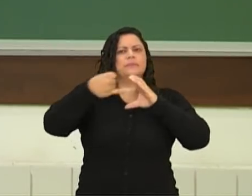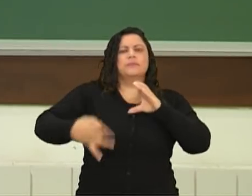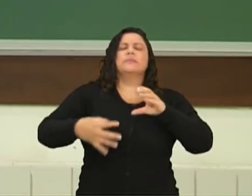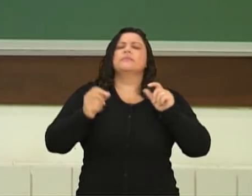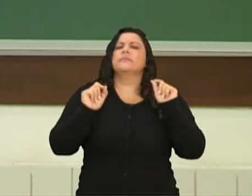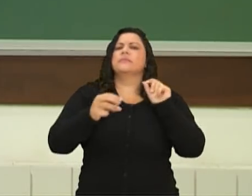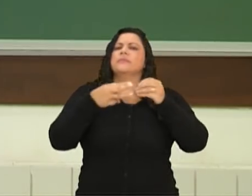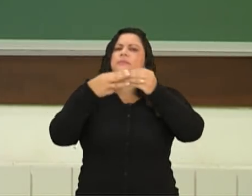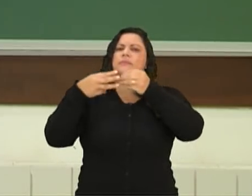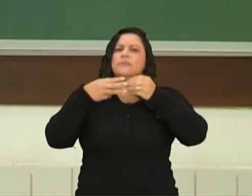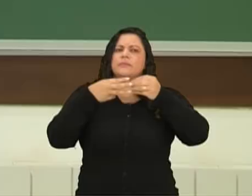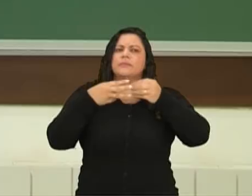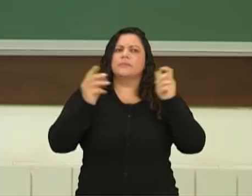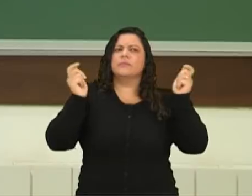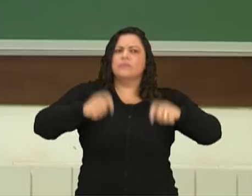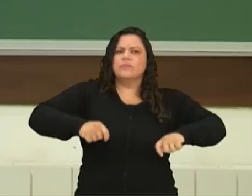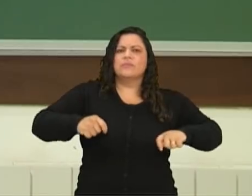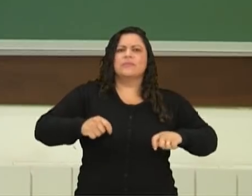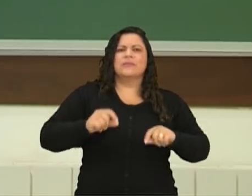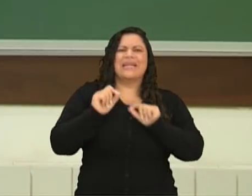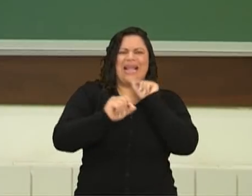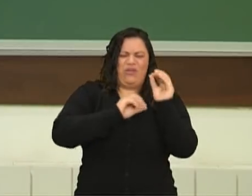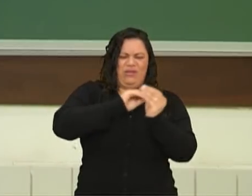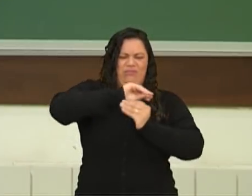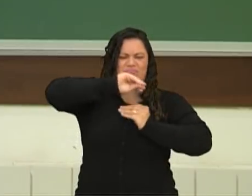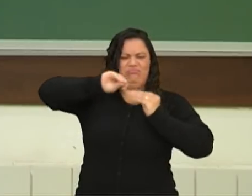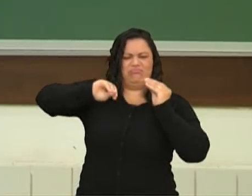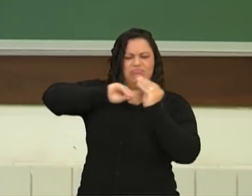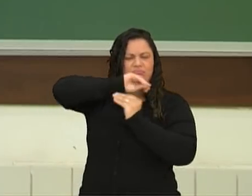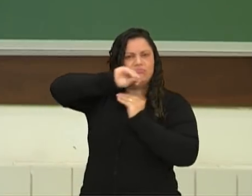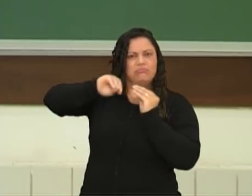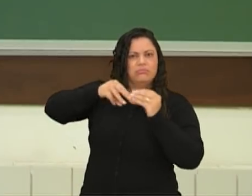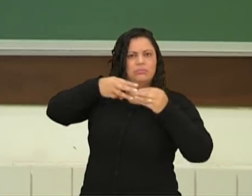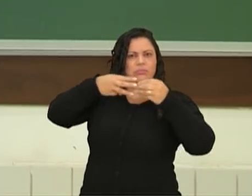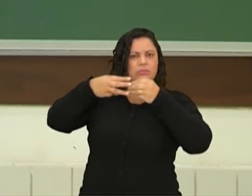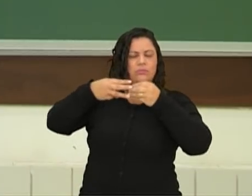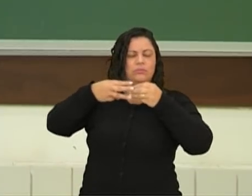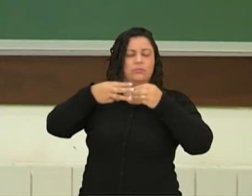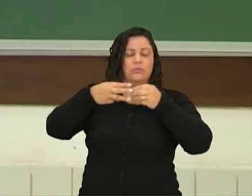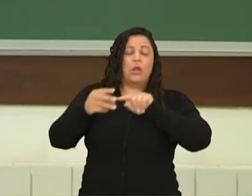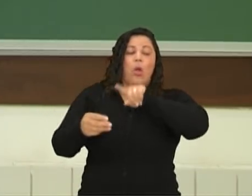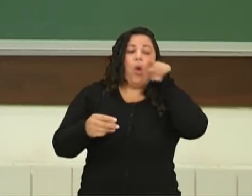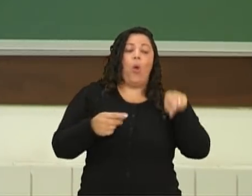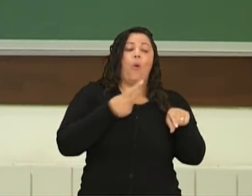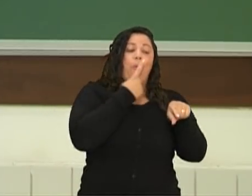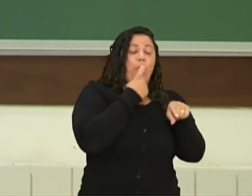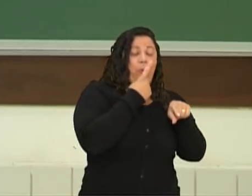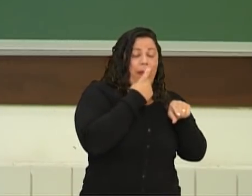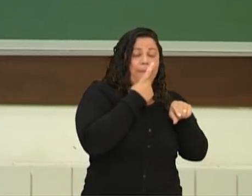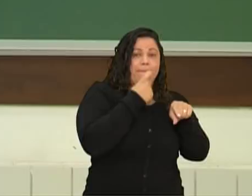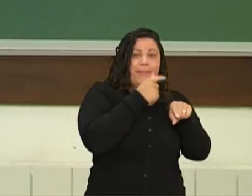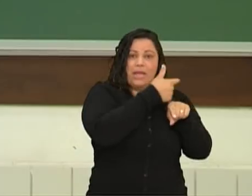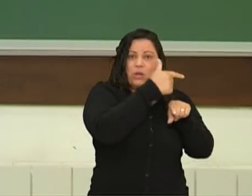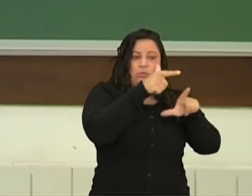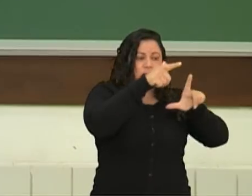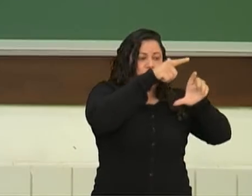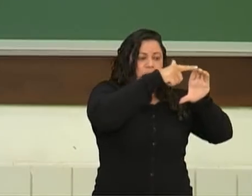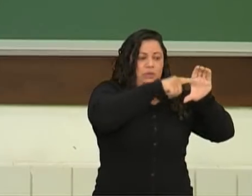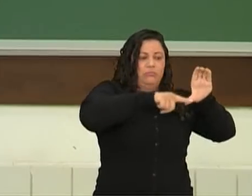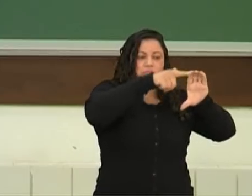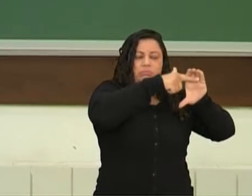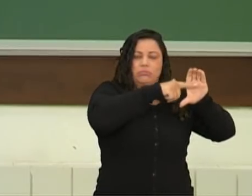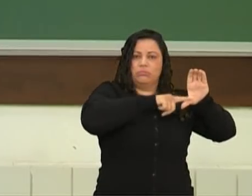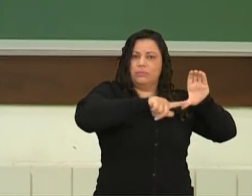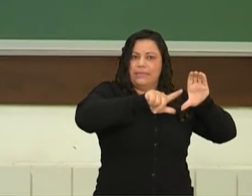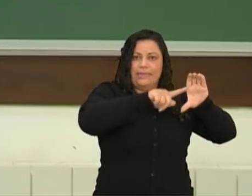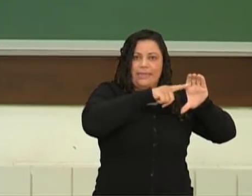dessa célula. Repare que ela é nucleada, então o glóbulo vermelho não tinha núcleo. Essas aqui a gente já percebe, ó, lá no